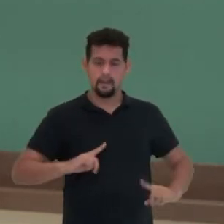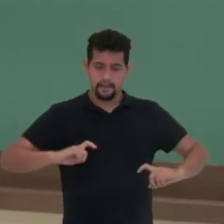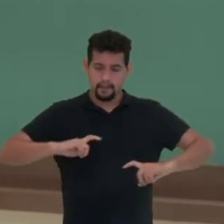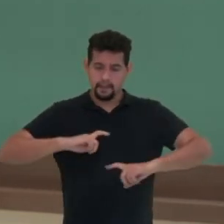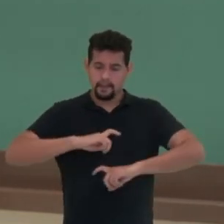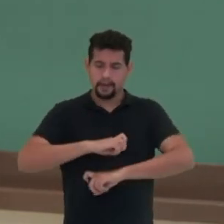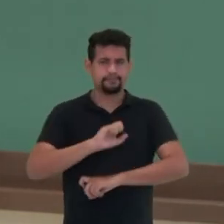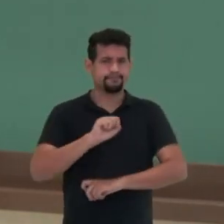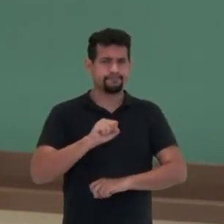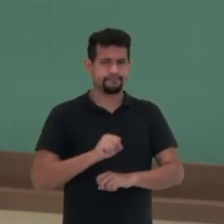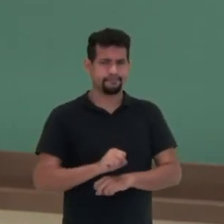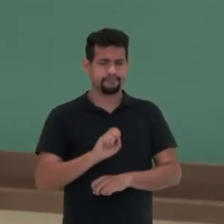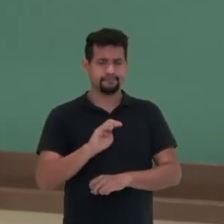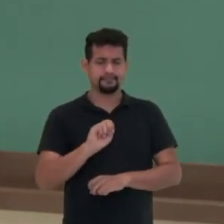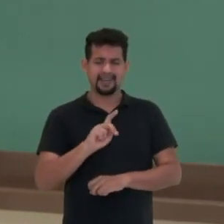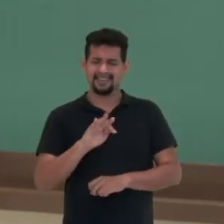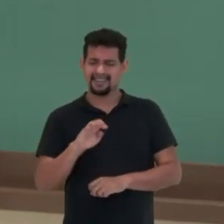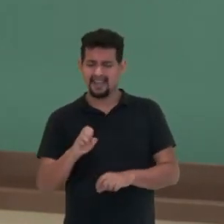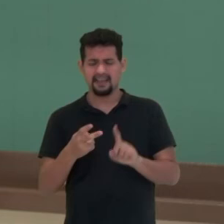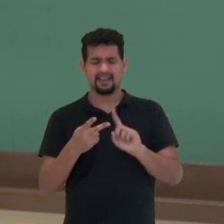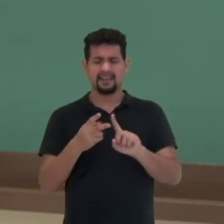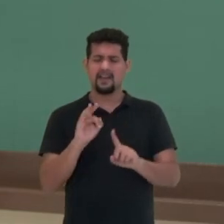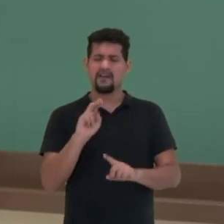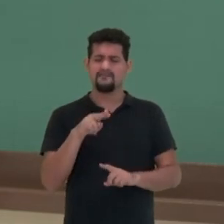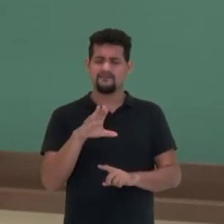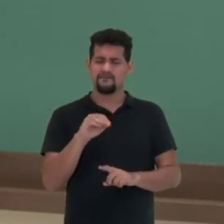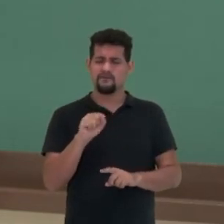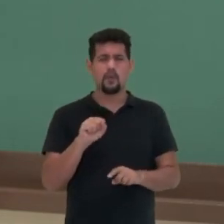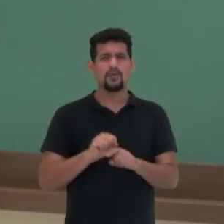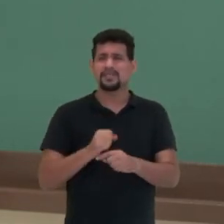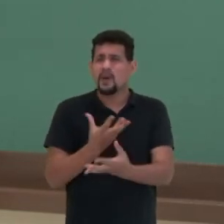micro-organismos. Bactérias, fungos, ácaros, vírus. Então,